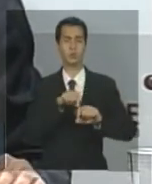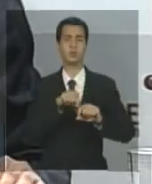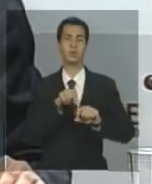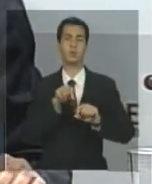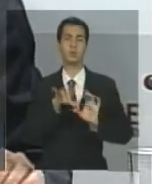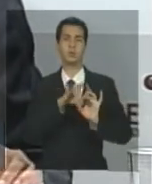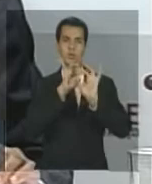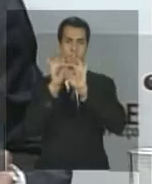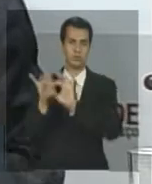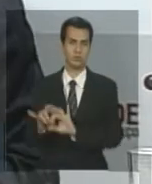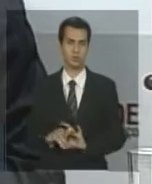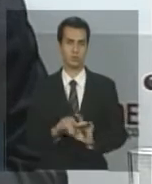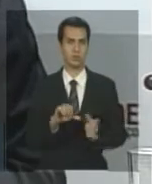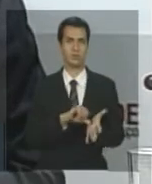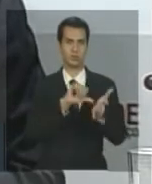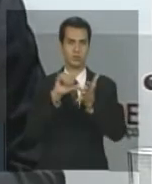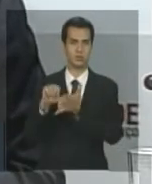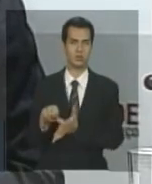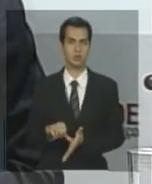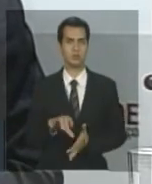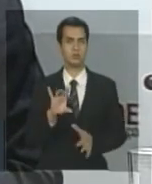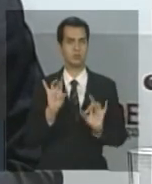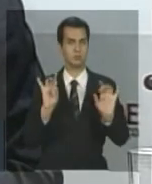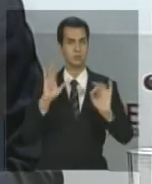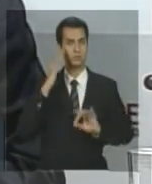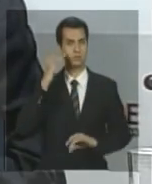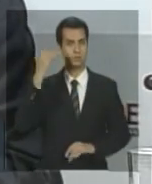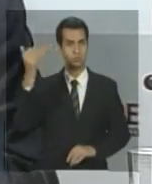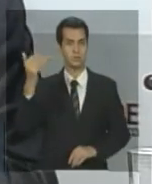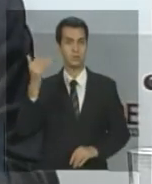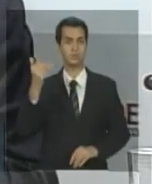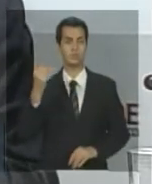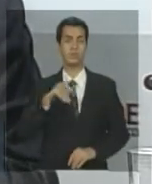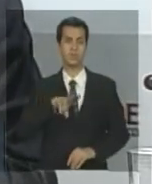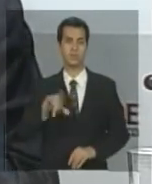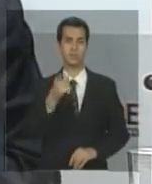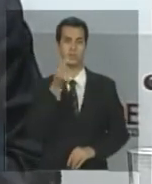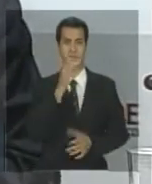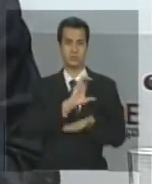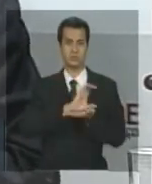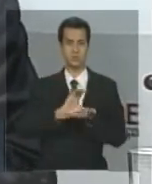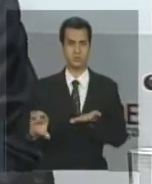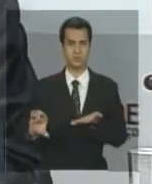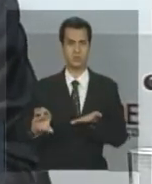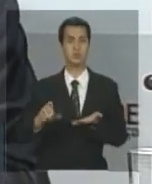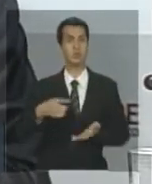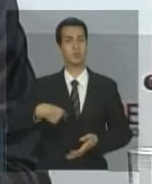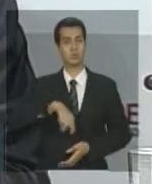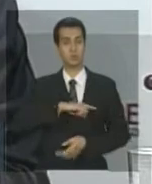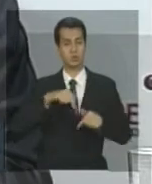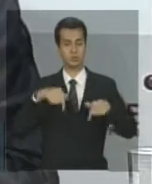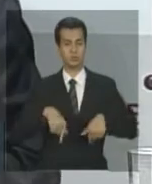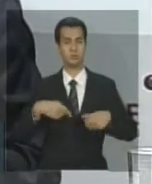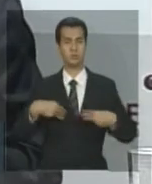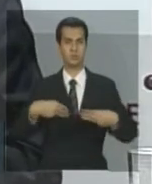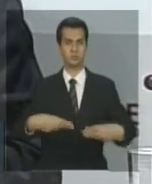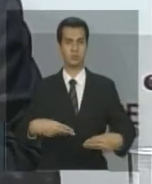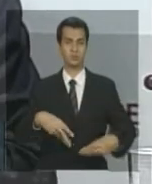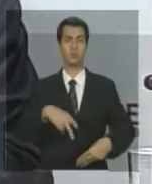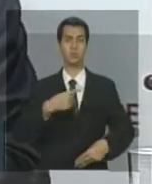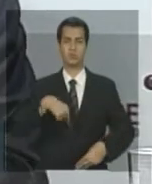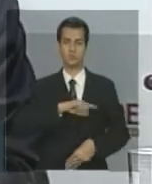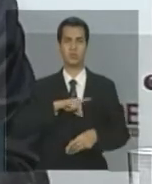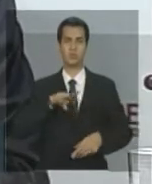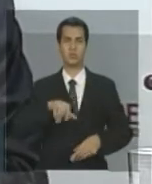rede de centros de especialidade, centros de excelência que serão financiados pelo Ministério. Nós vamos preparar o edital para isso,